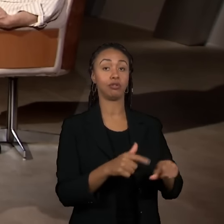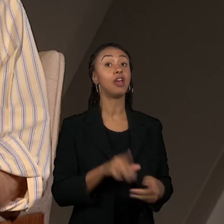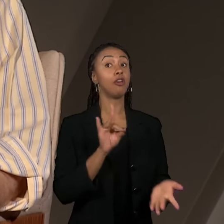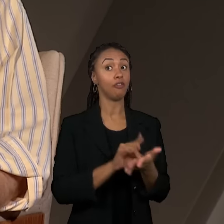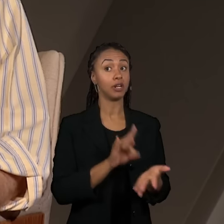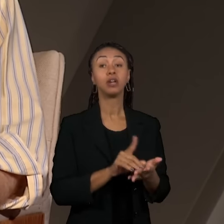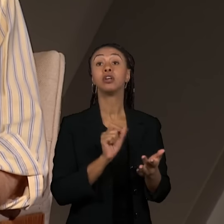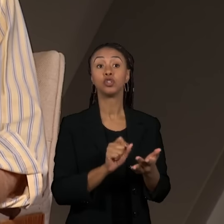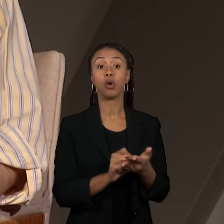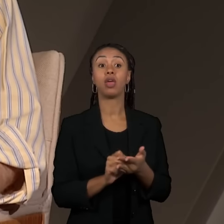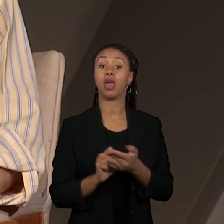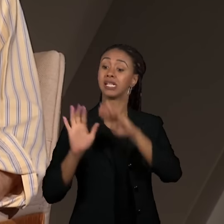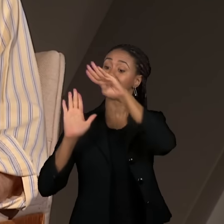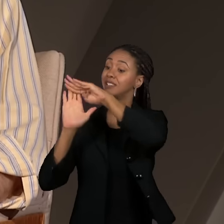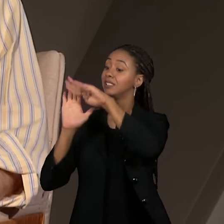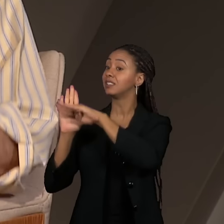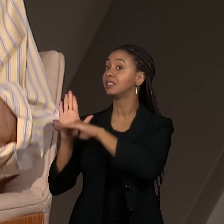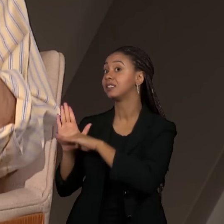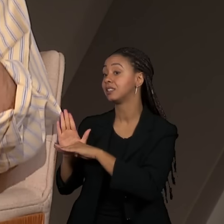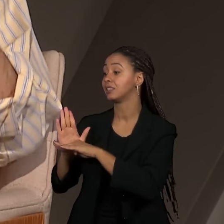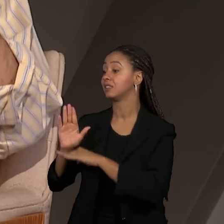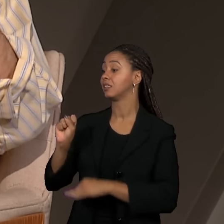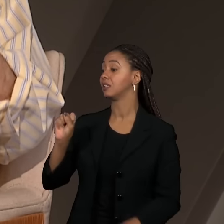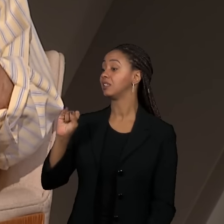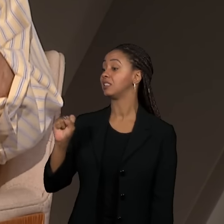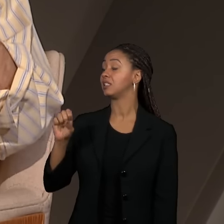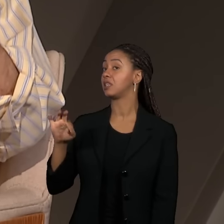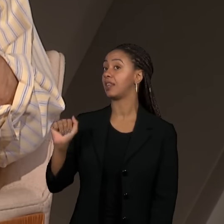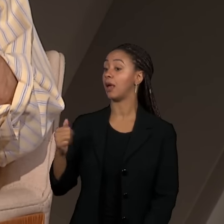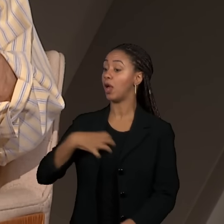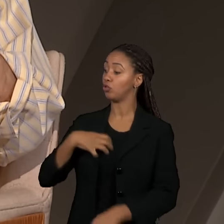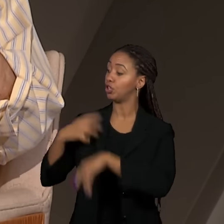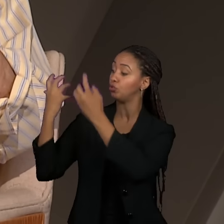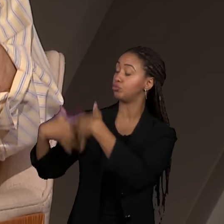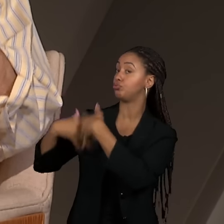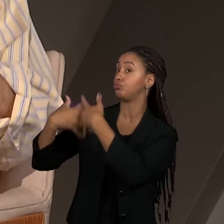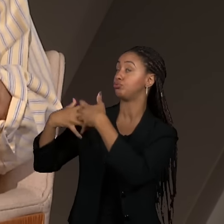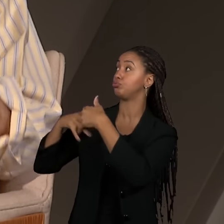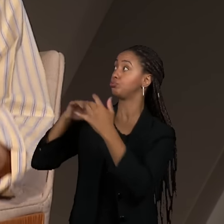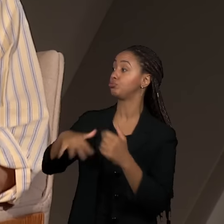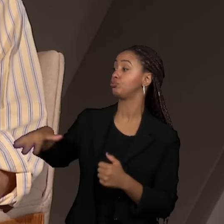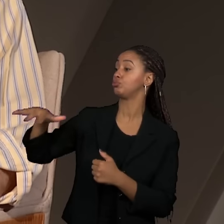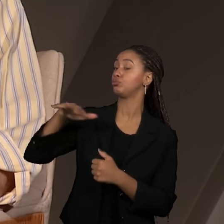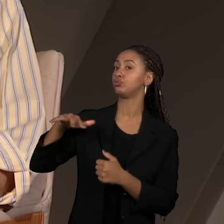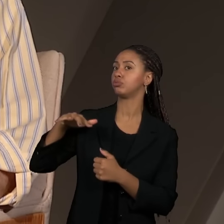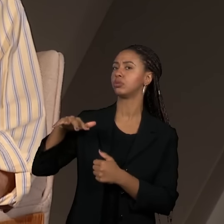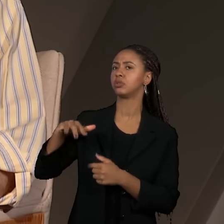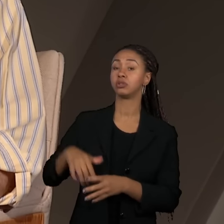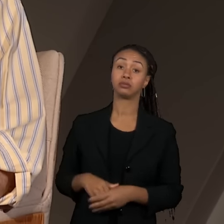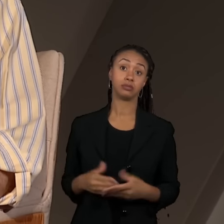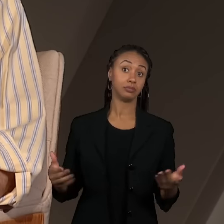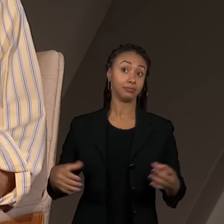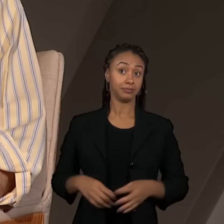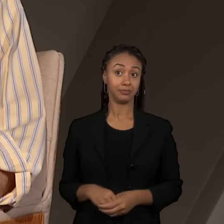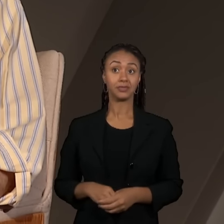sistema e eu não sei ainda a a formação Inicial pensa o